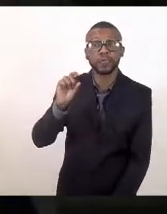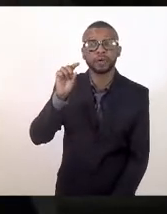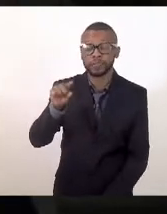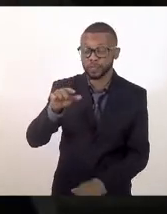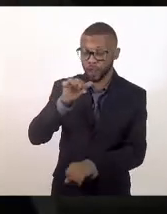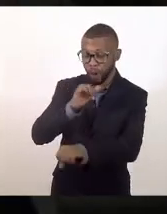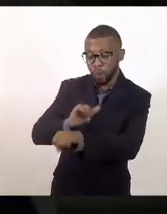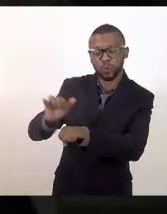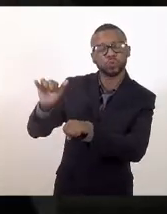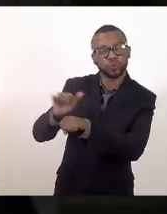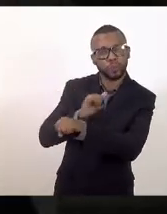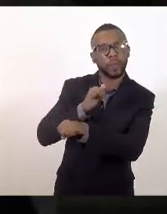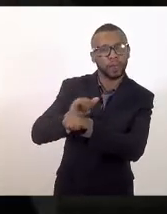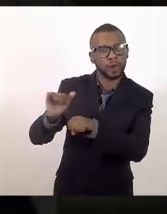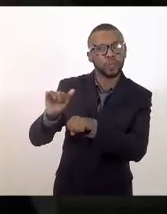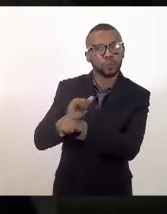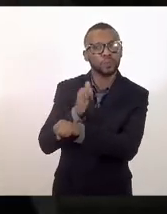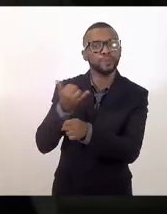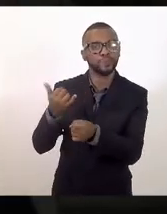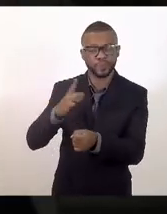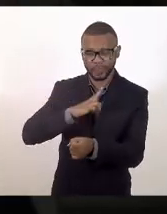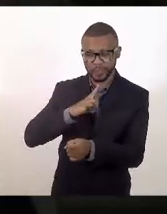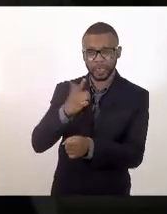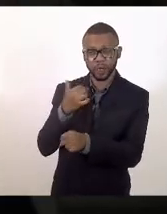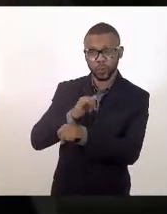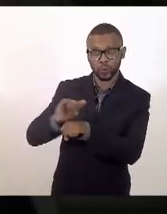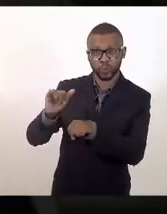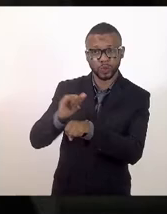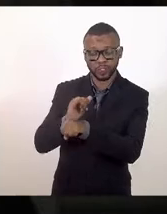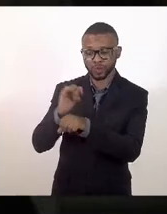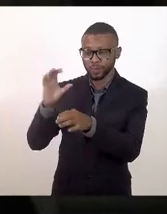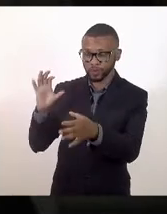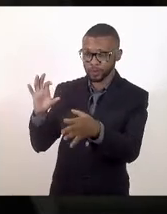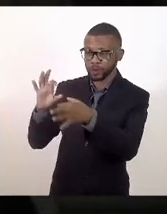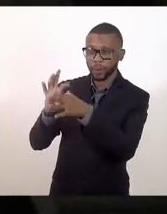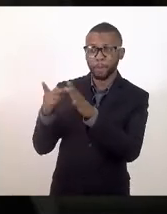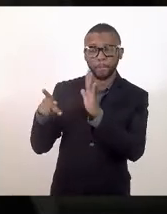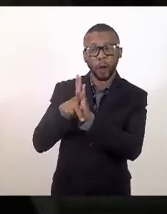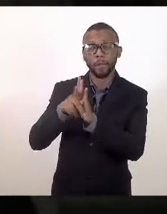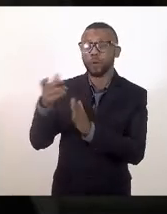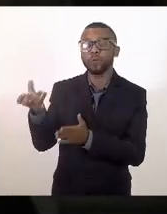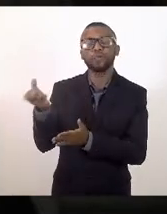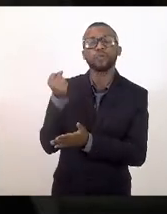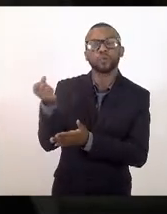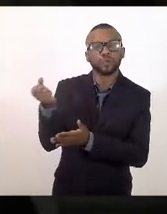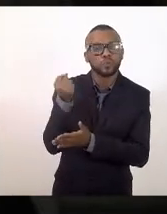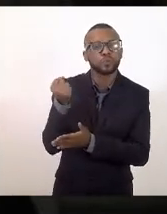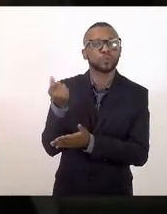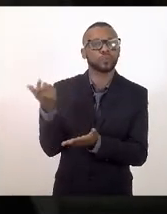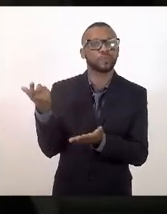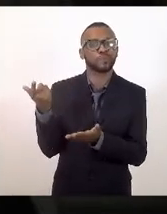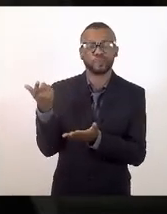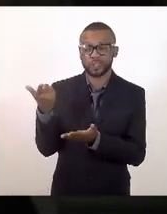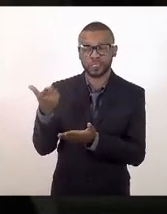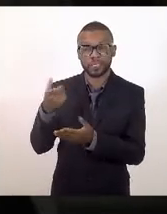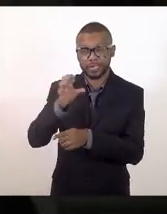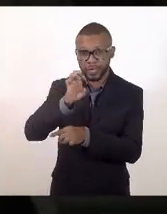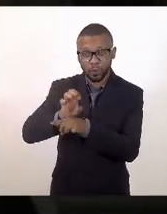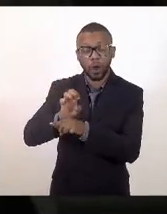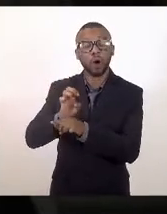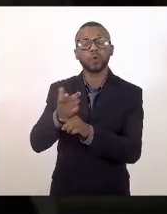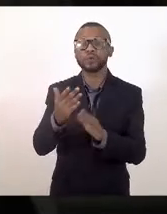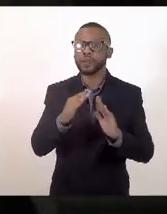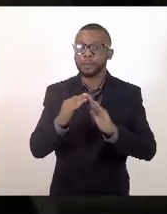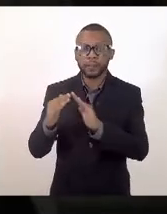há um instrumento no Estado, há um fundo próprio, que é o Fundo Estadual de Habitação de Interesse